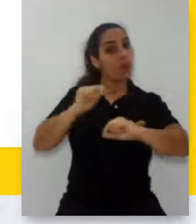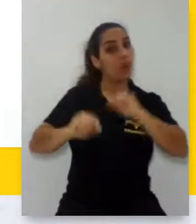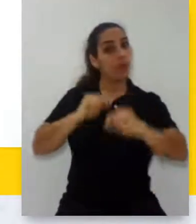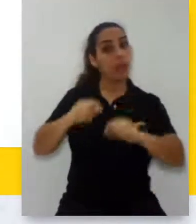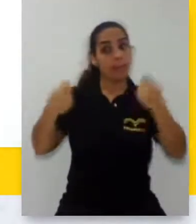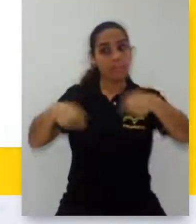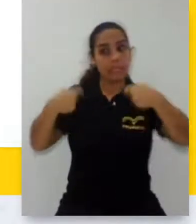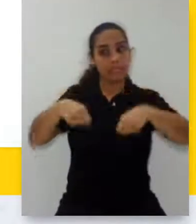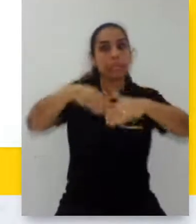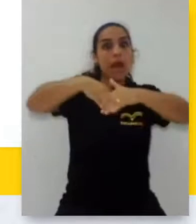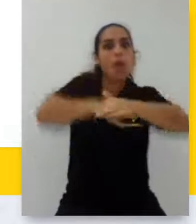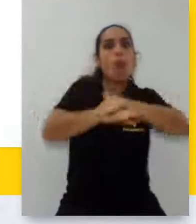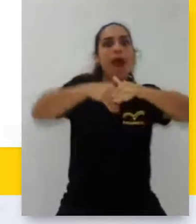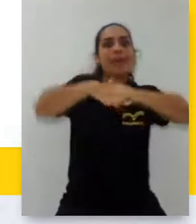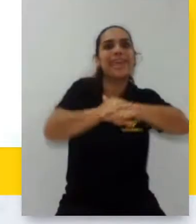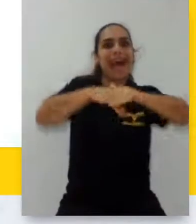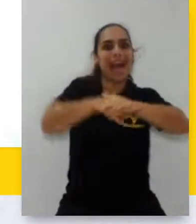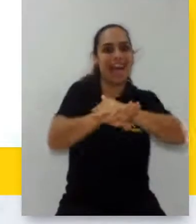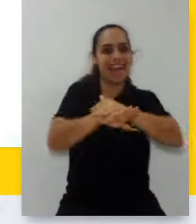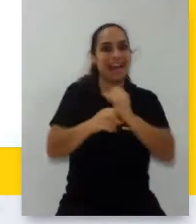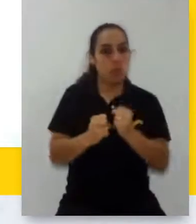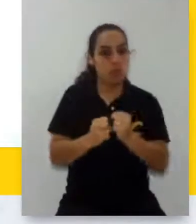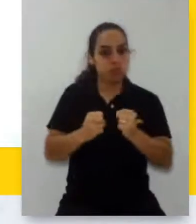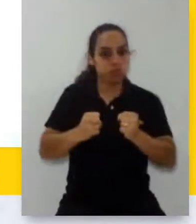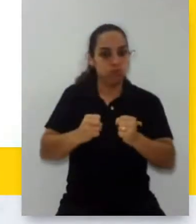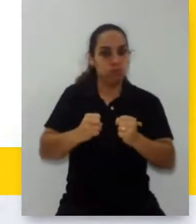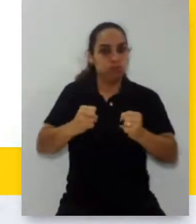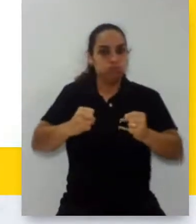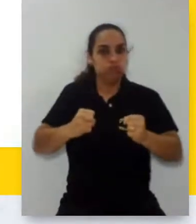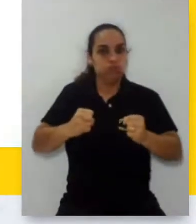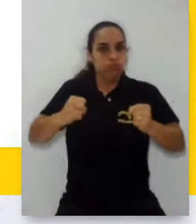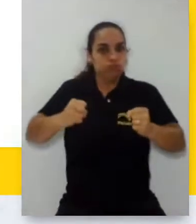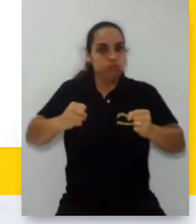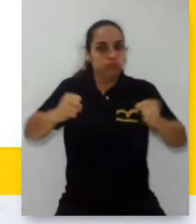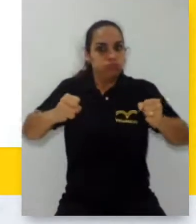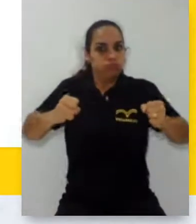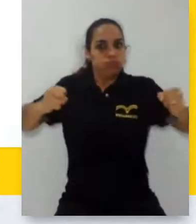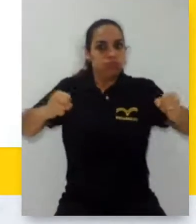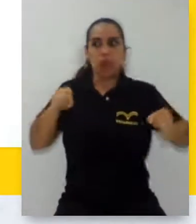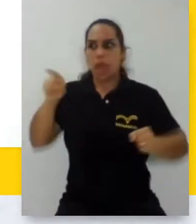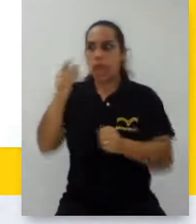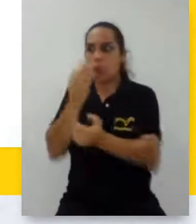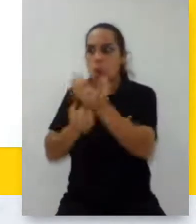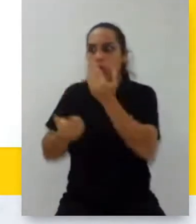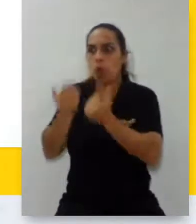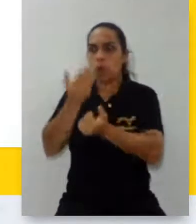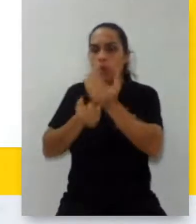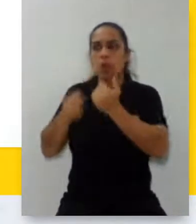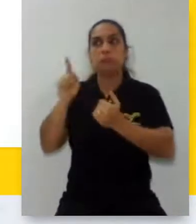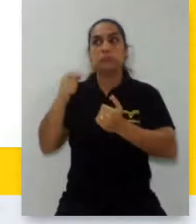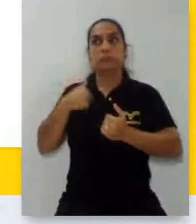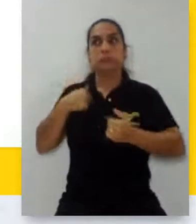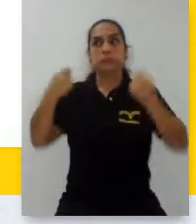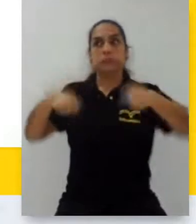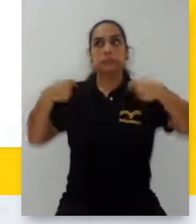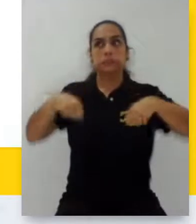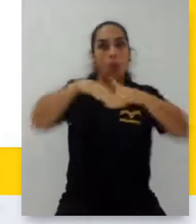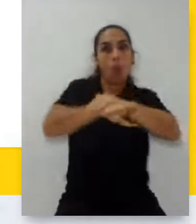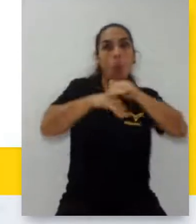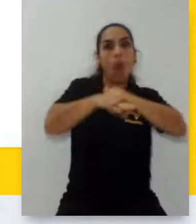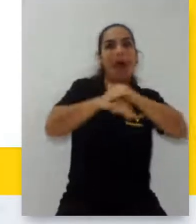tua gordura corporal, enfim, vai ter prejuízo na tua saúde óssea, então,